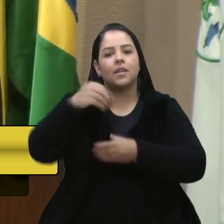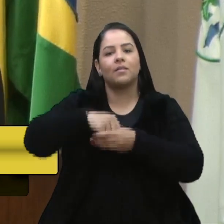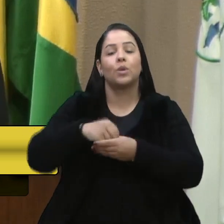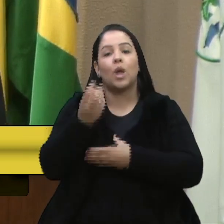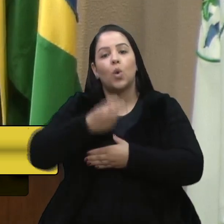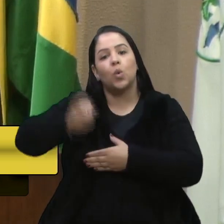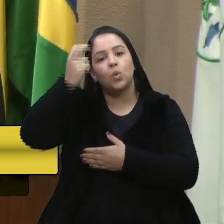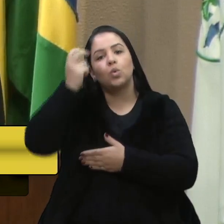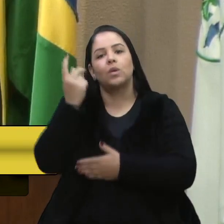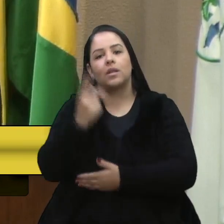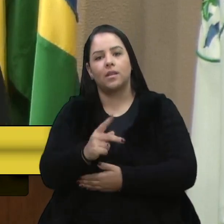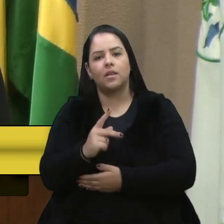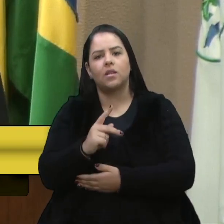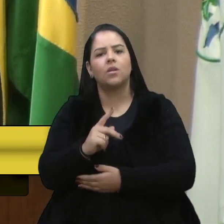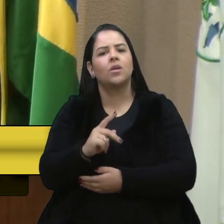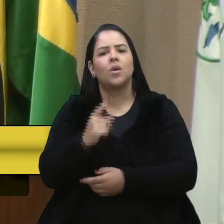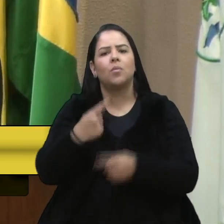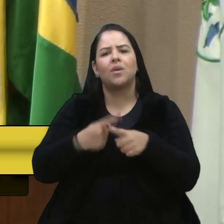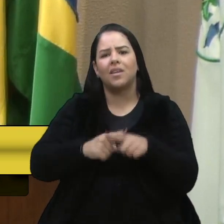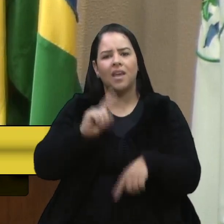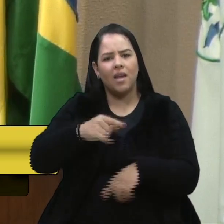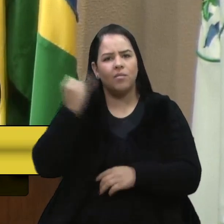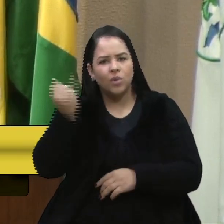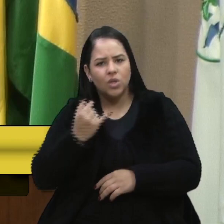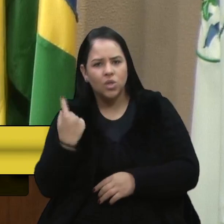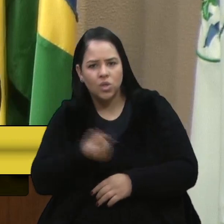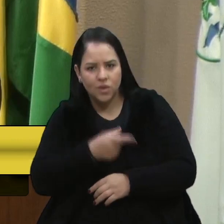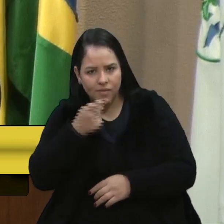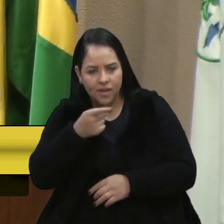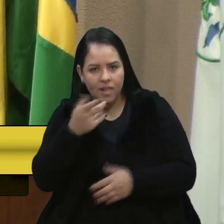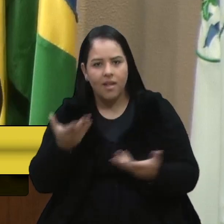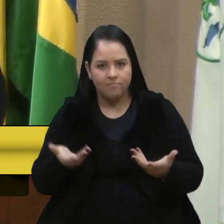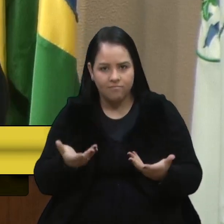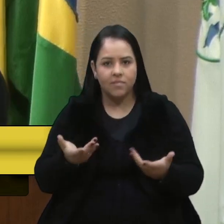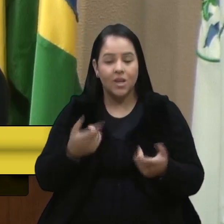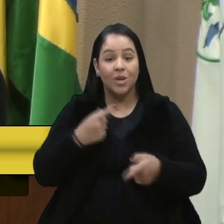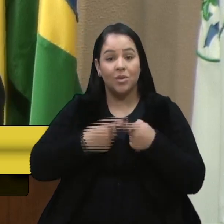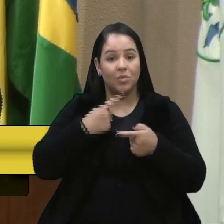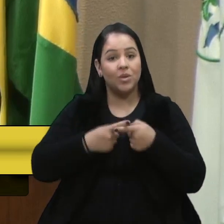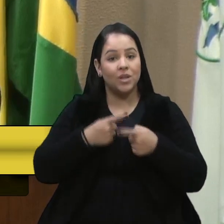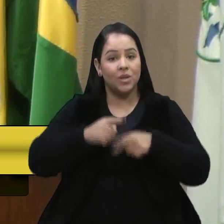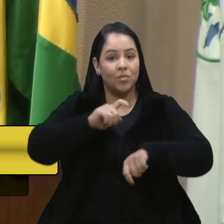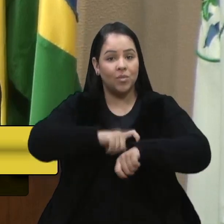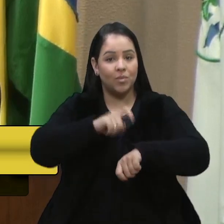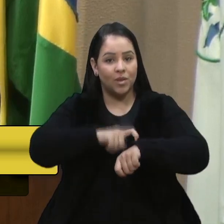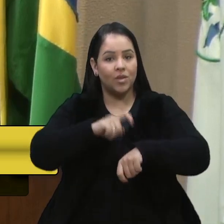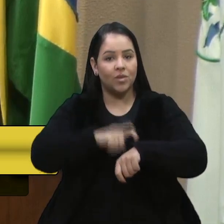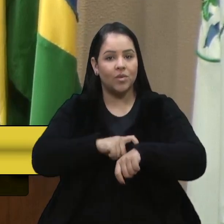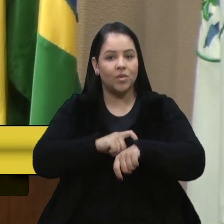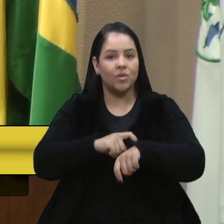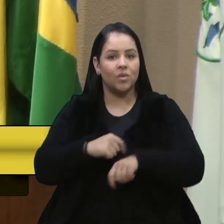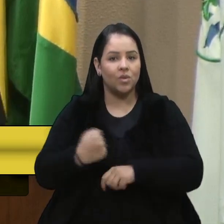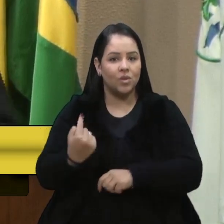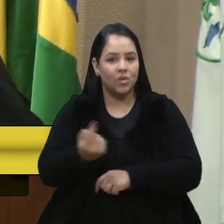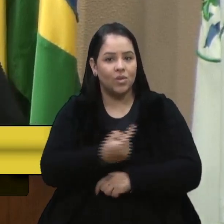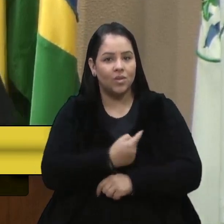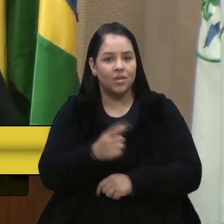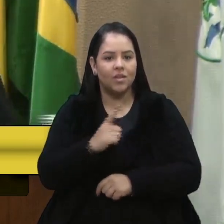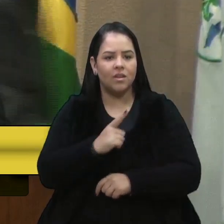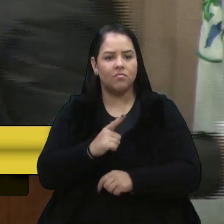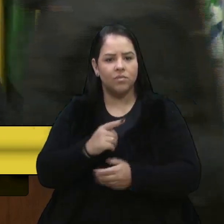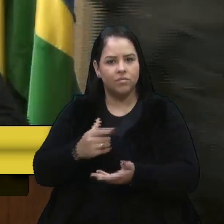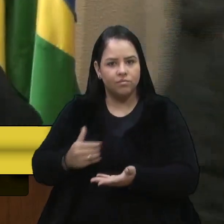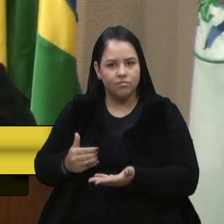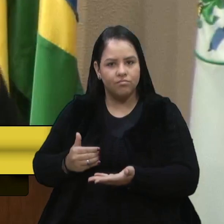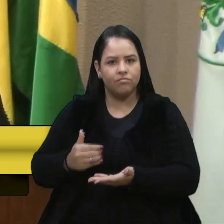é importante nós citarmos isso, né? Porque isso, a partir do momento que está ligado à origem